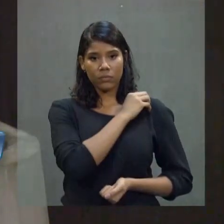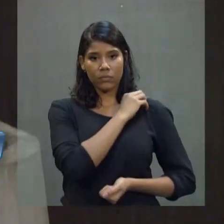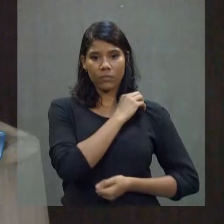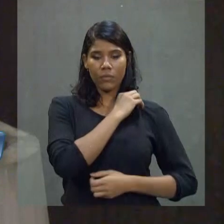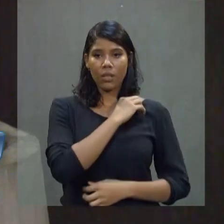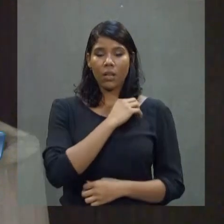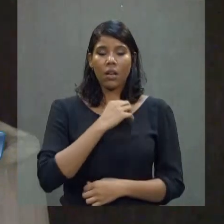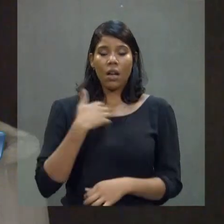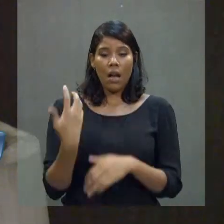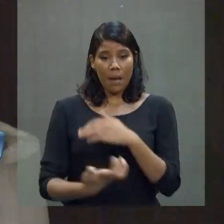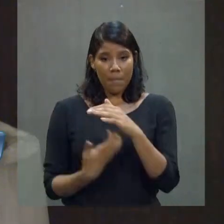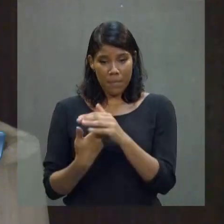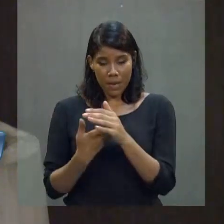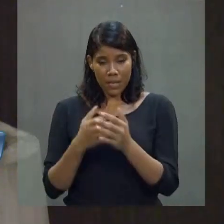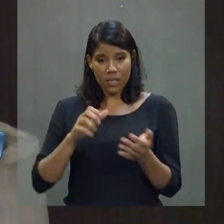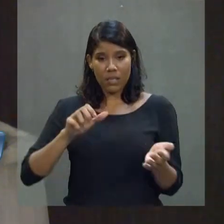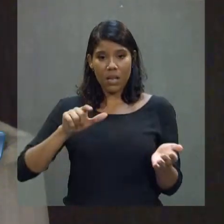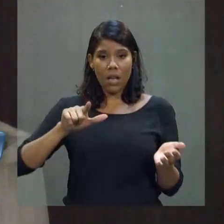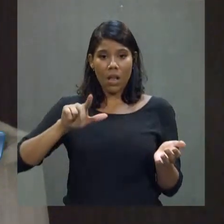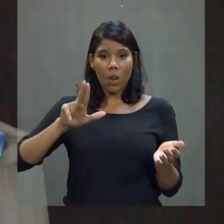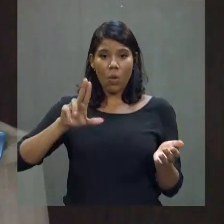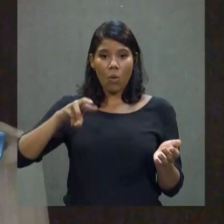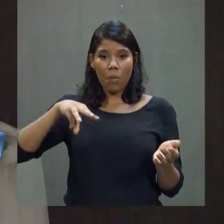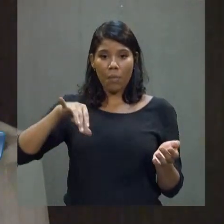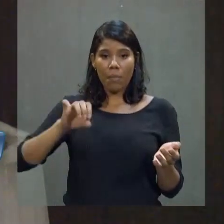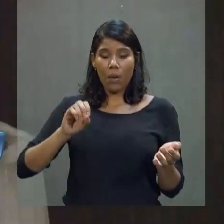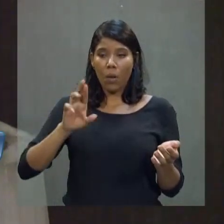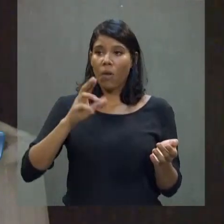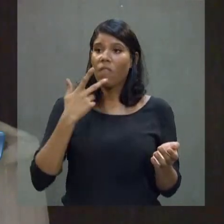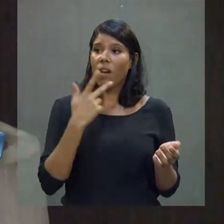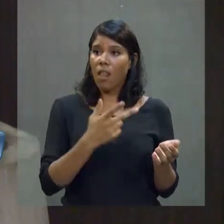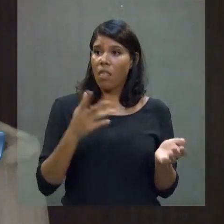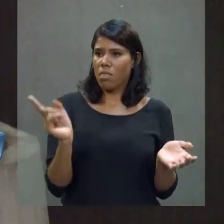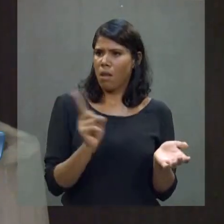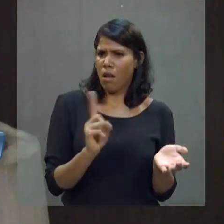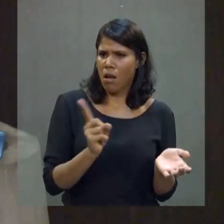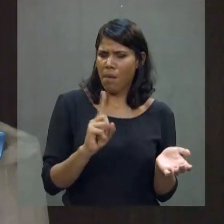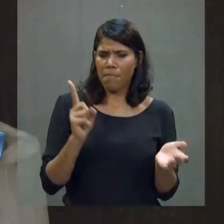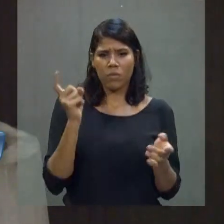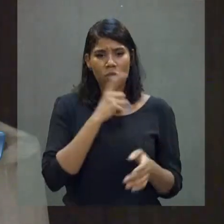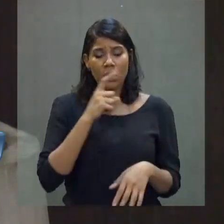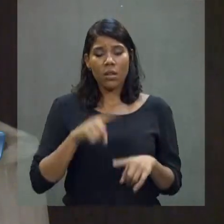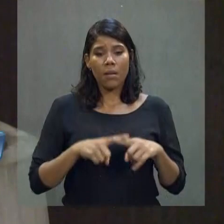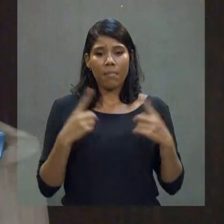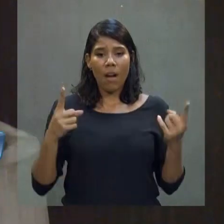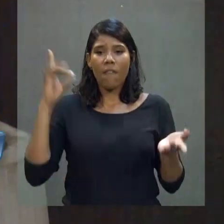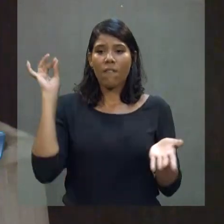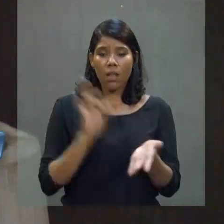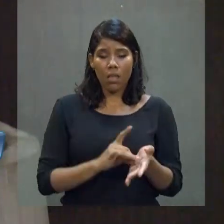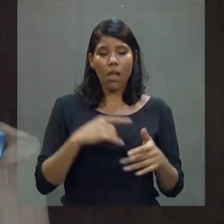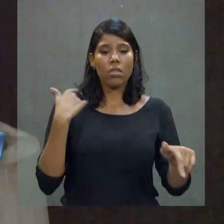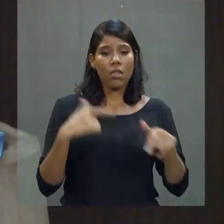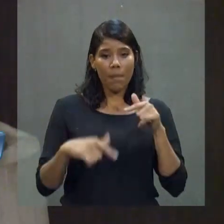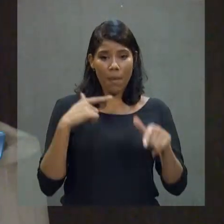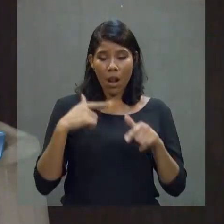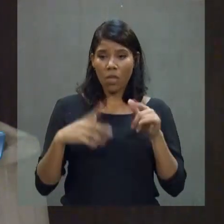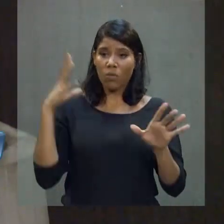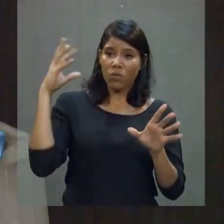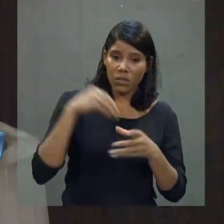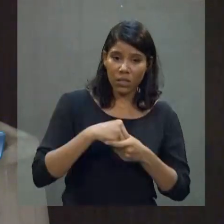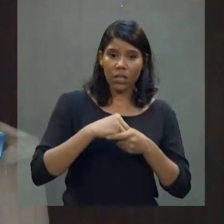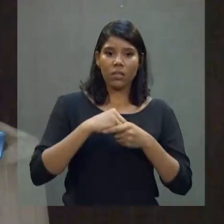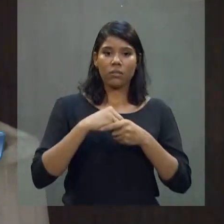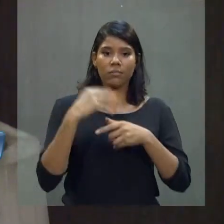contesta essa informação, mas temos informação aqui do Sindipetro que os trabalhadores não puderam ser rendidos no seu turno